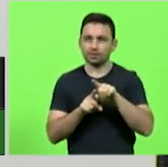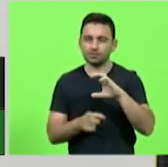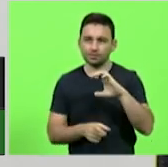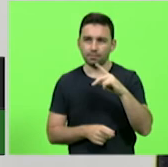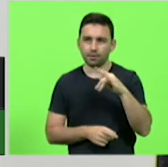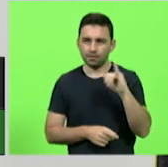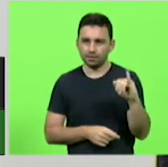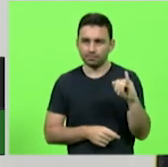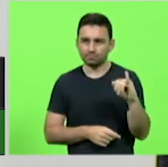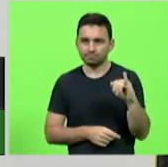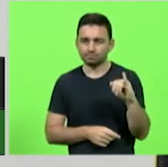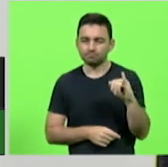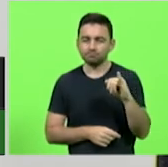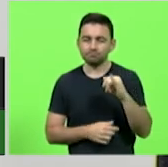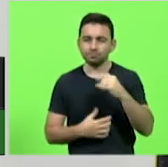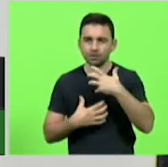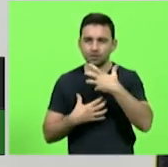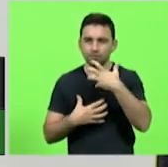aqui,